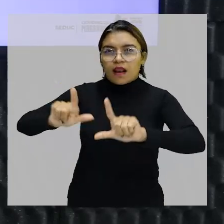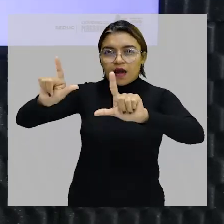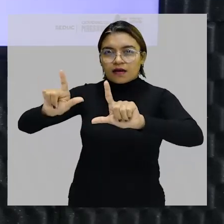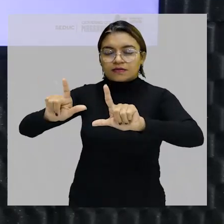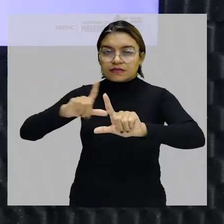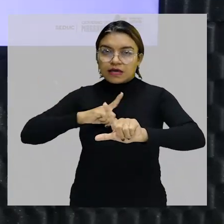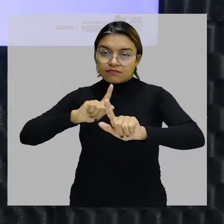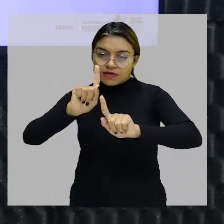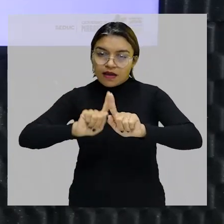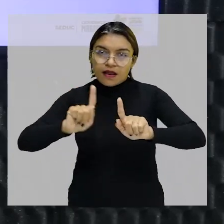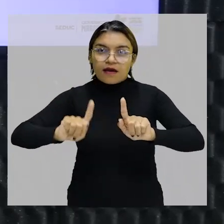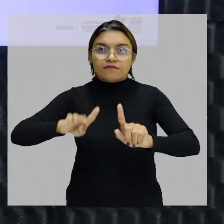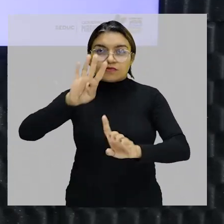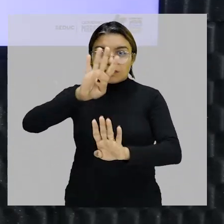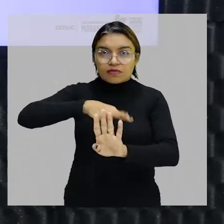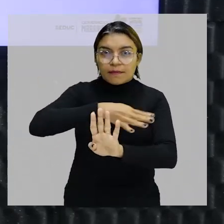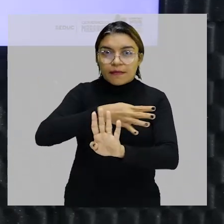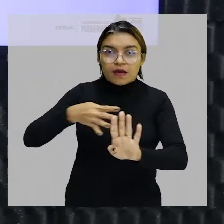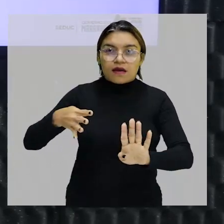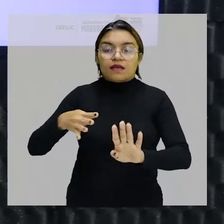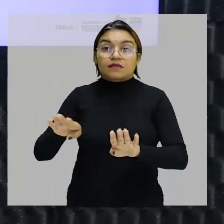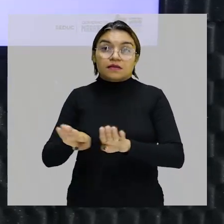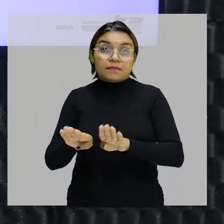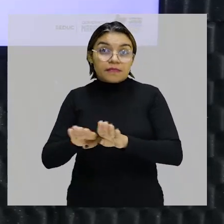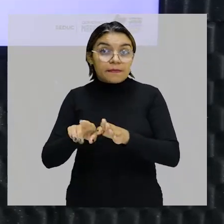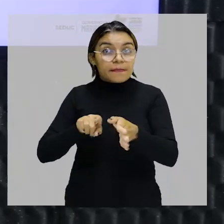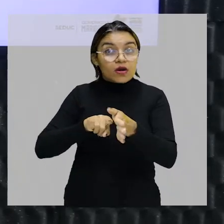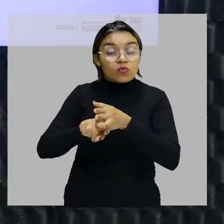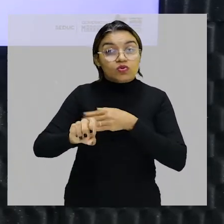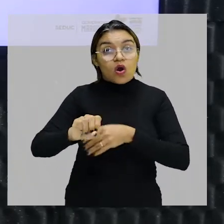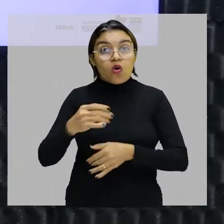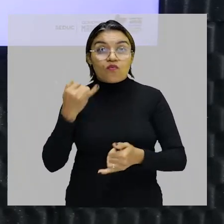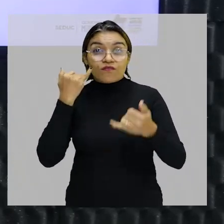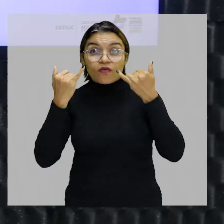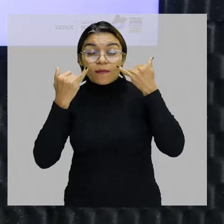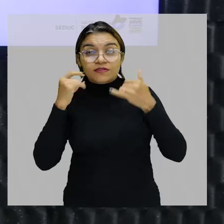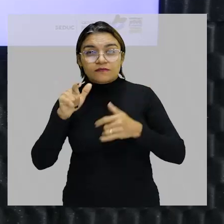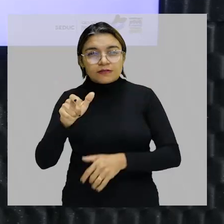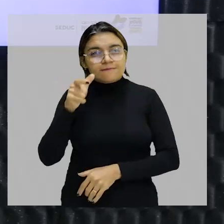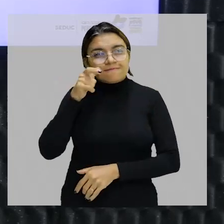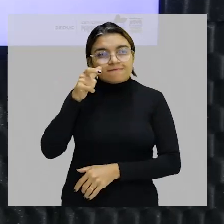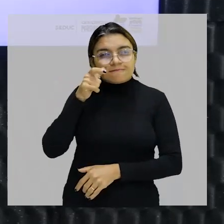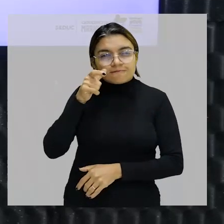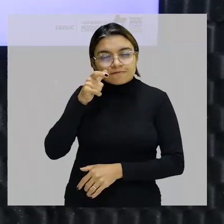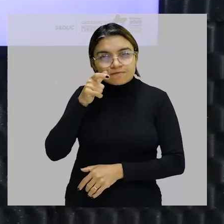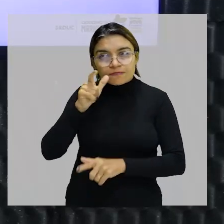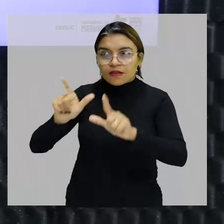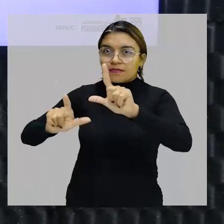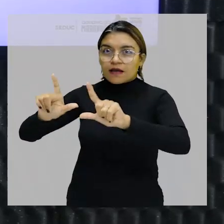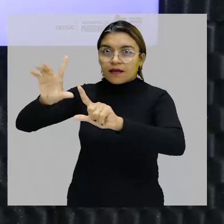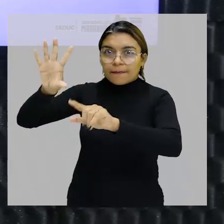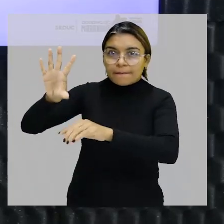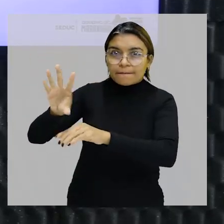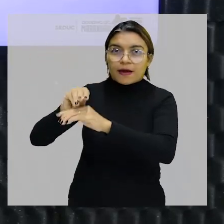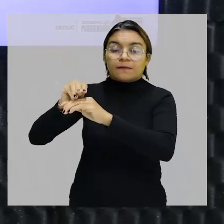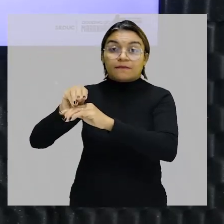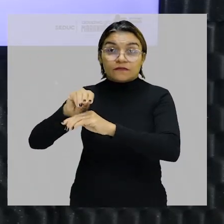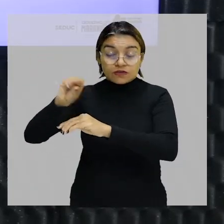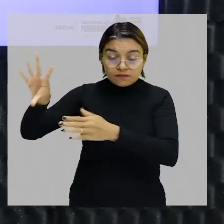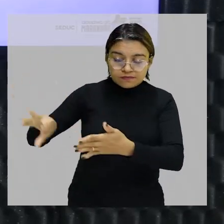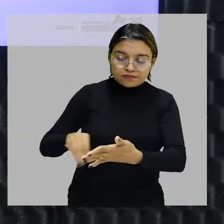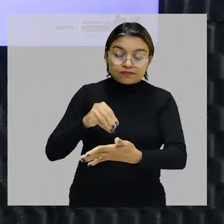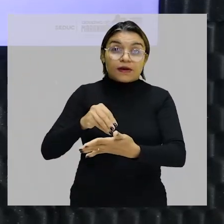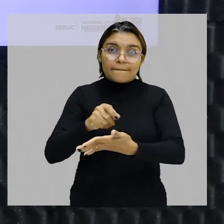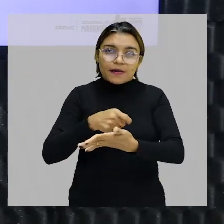tabela, questão, aquela informação que chamou sua atenção, printa a tela para você passar